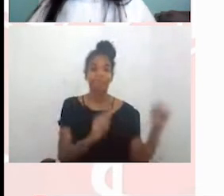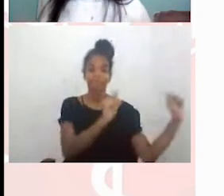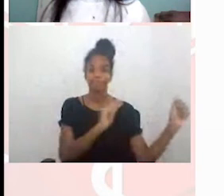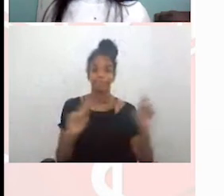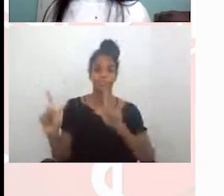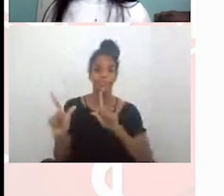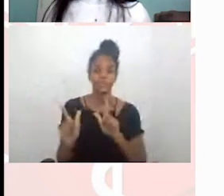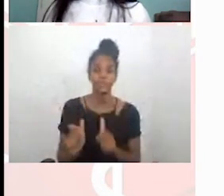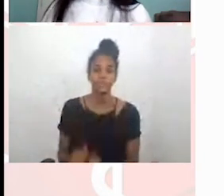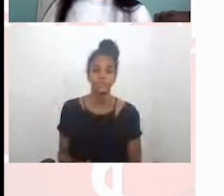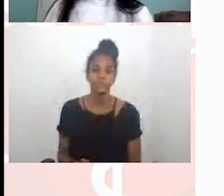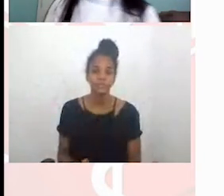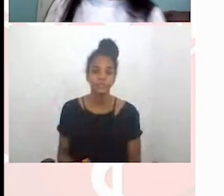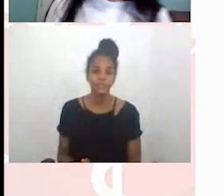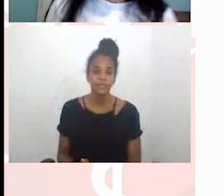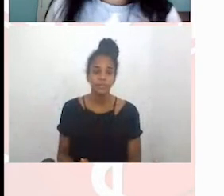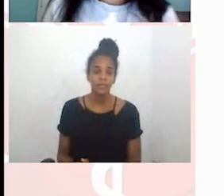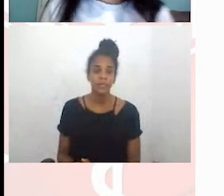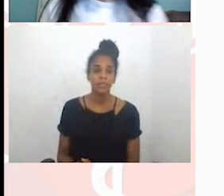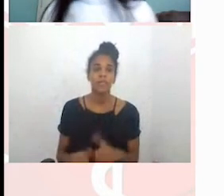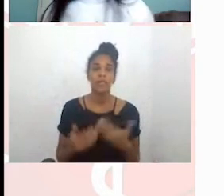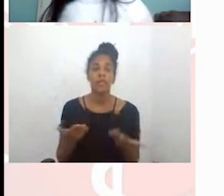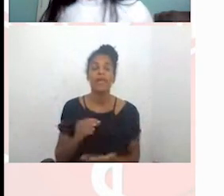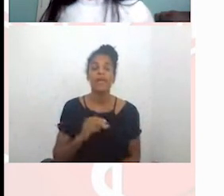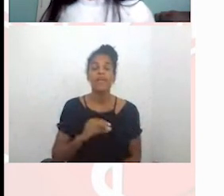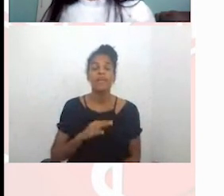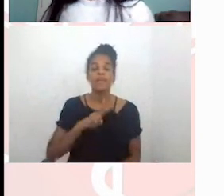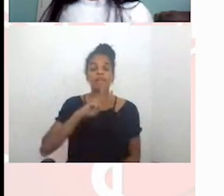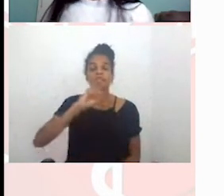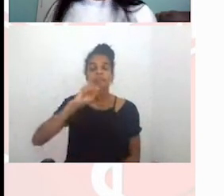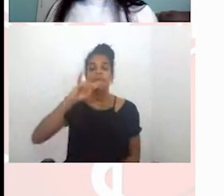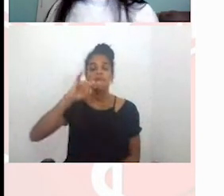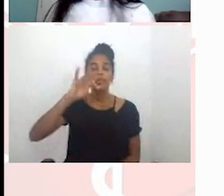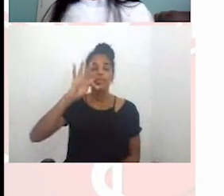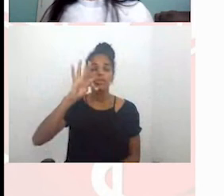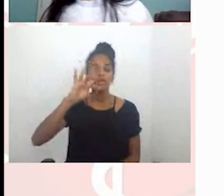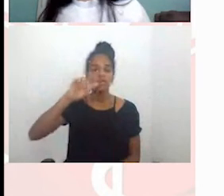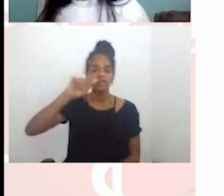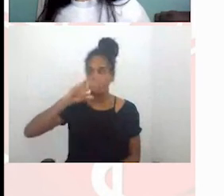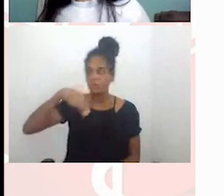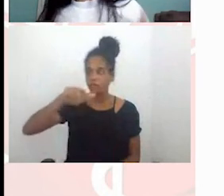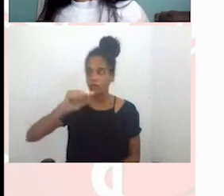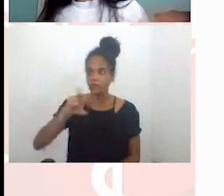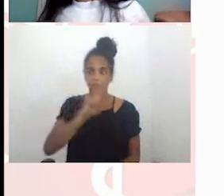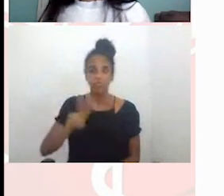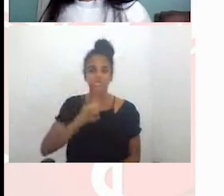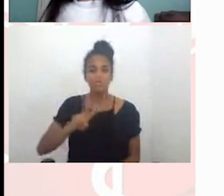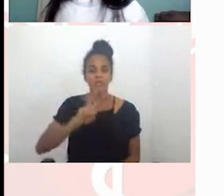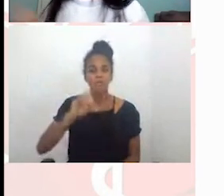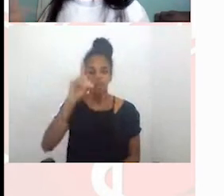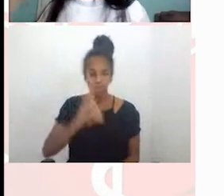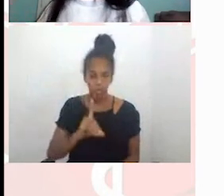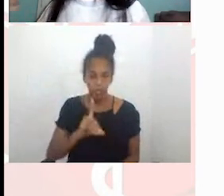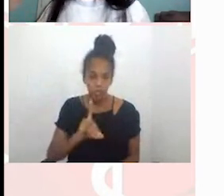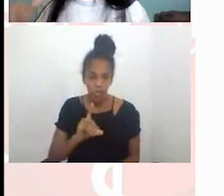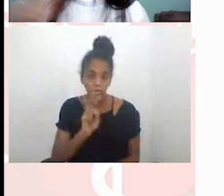E a vitamina D? Faz ou não faz vitamina D, né? Muita gente quer que faça, o Ministério da Saúde recomenda fazer.